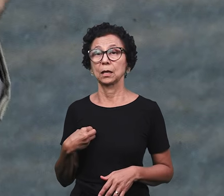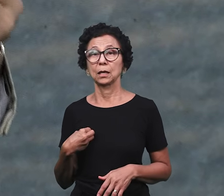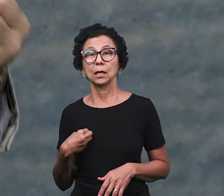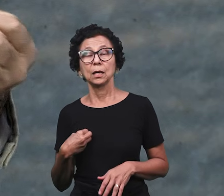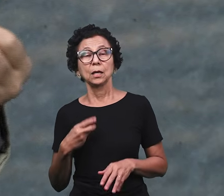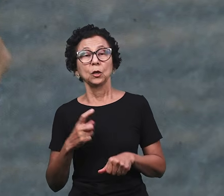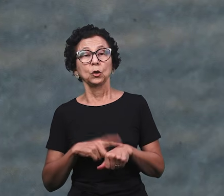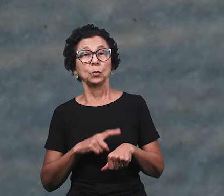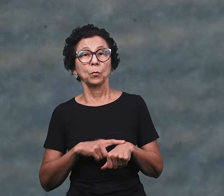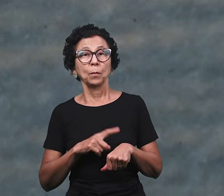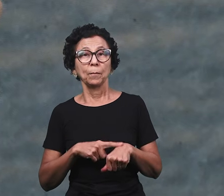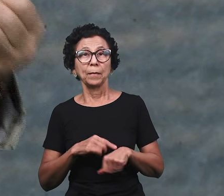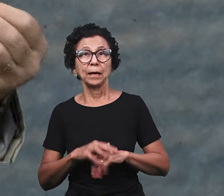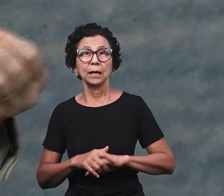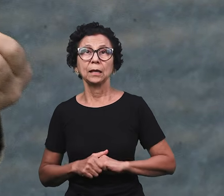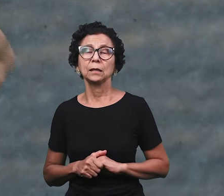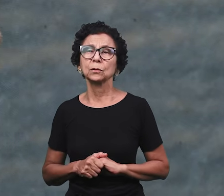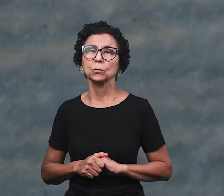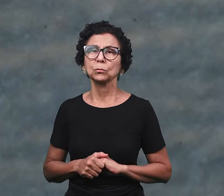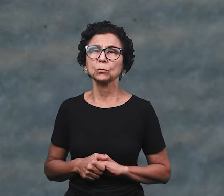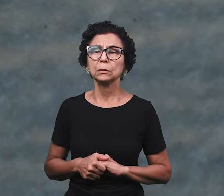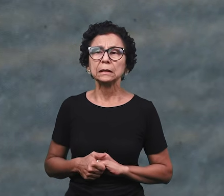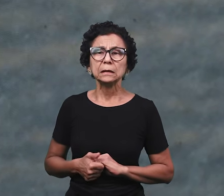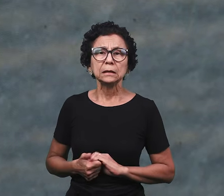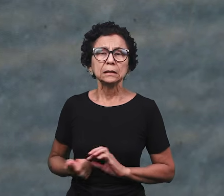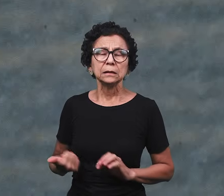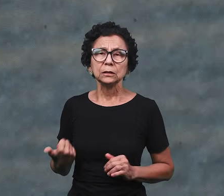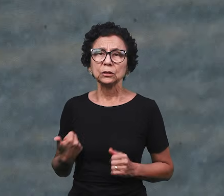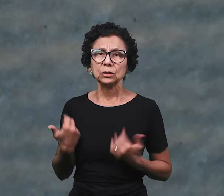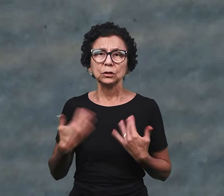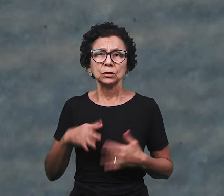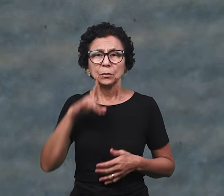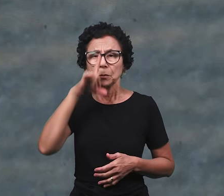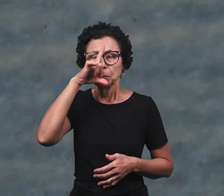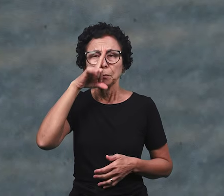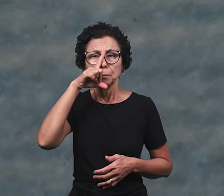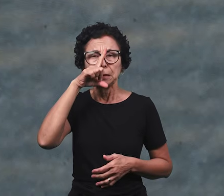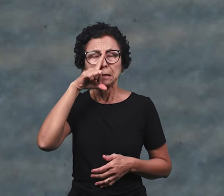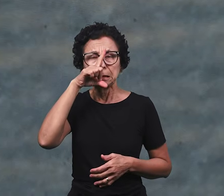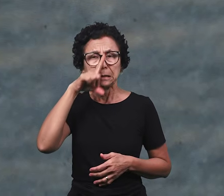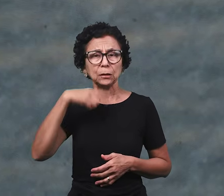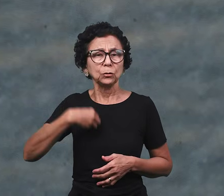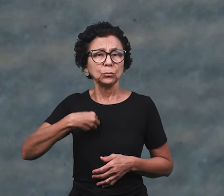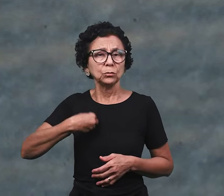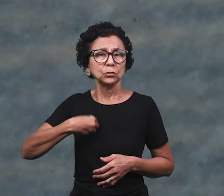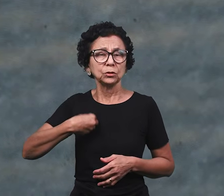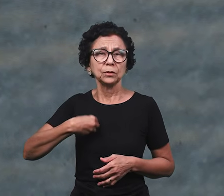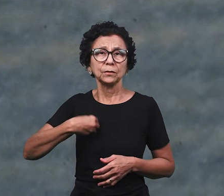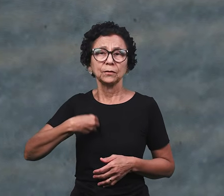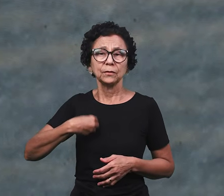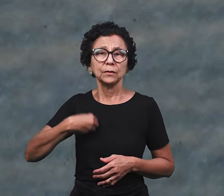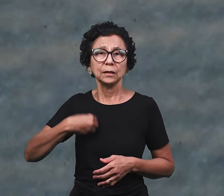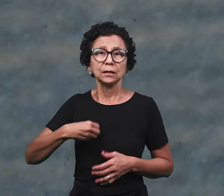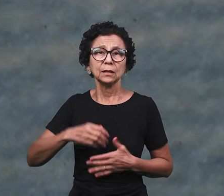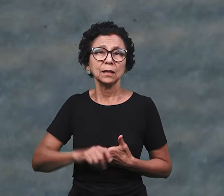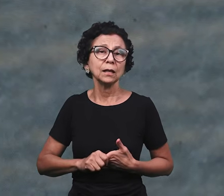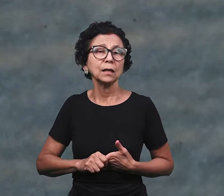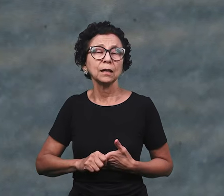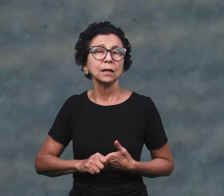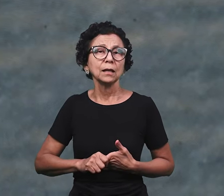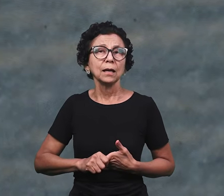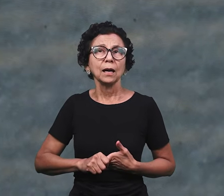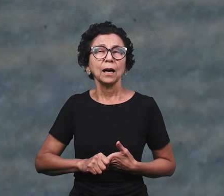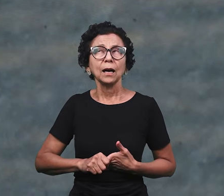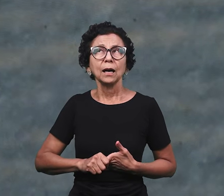situação de risco de vida e houve uma intervenção de uma pessoa sem querer nada em troca para